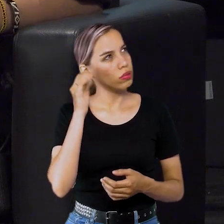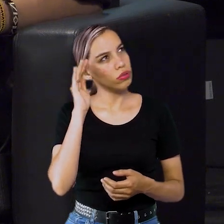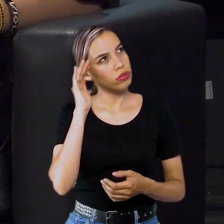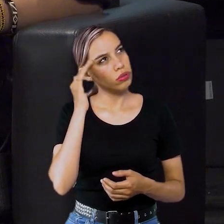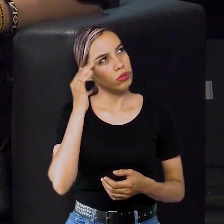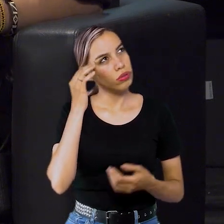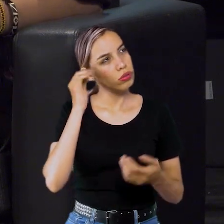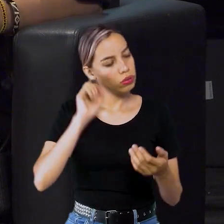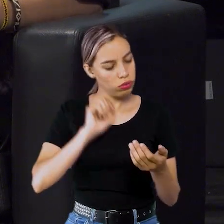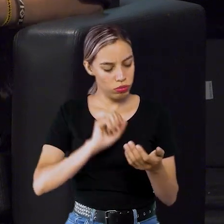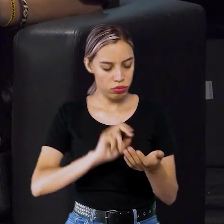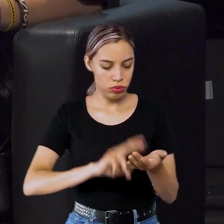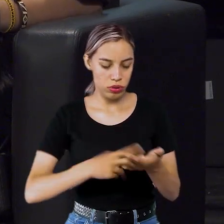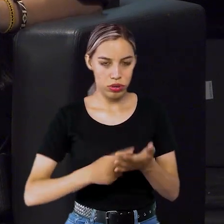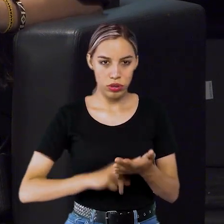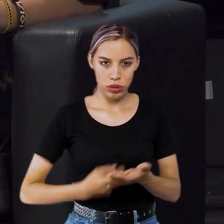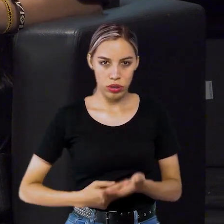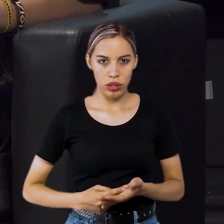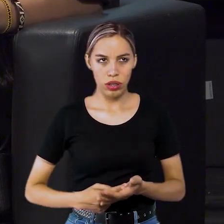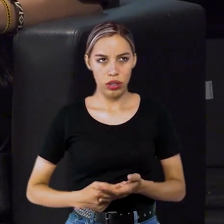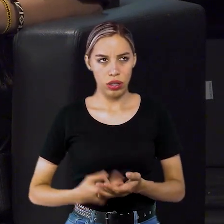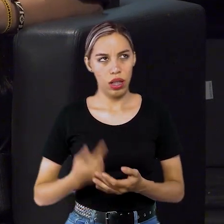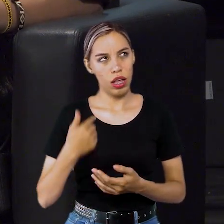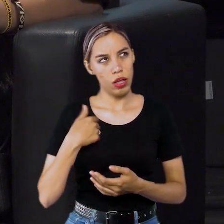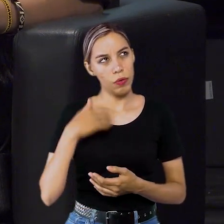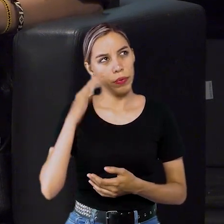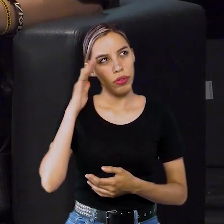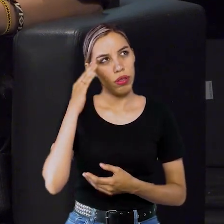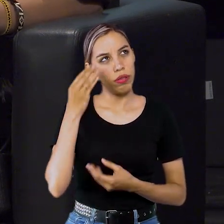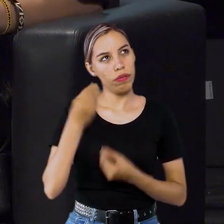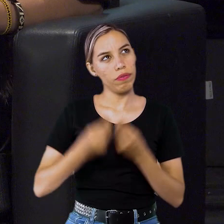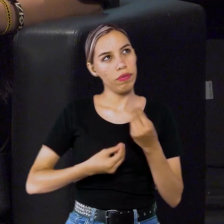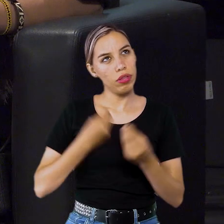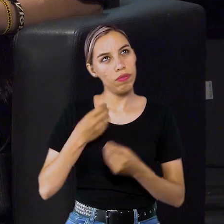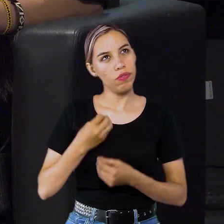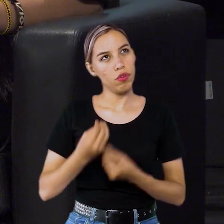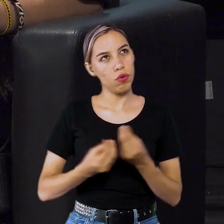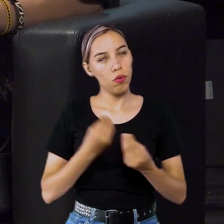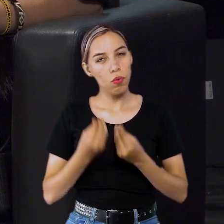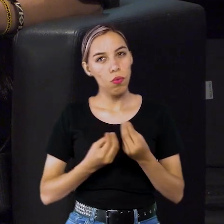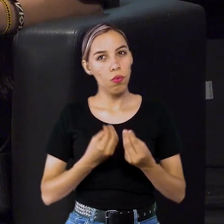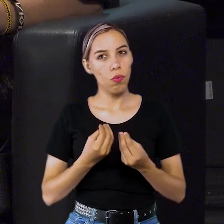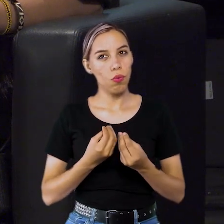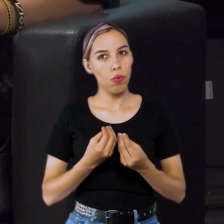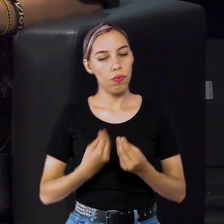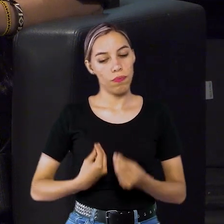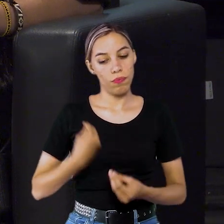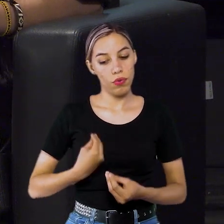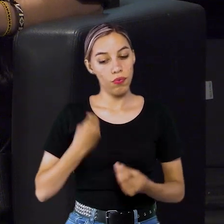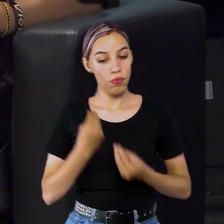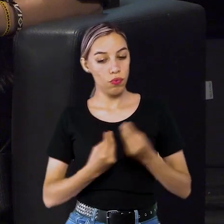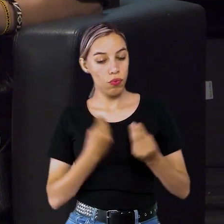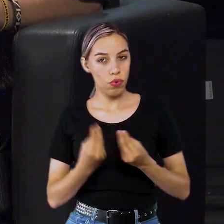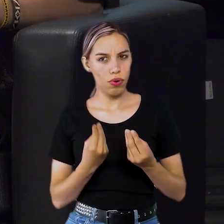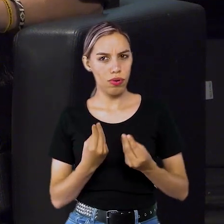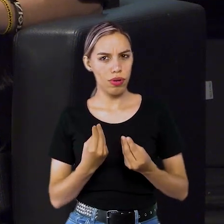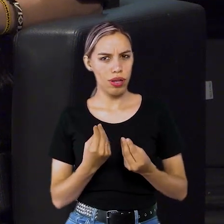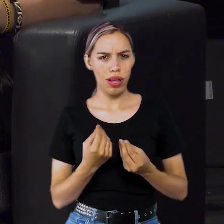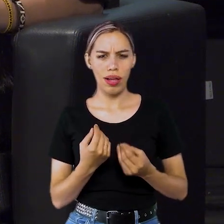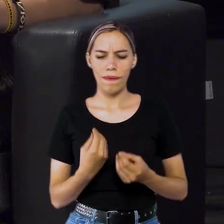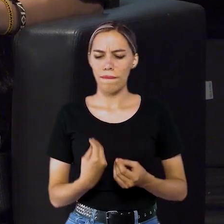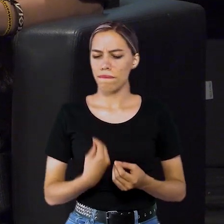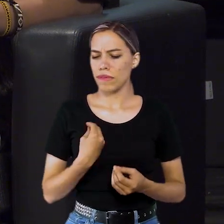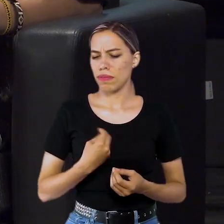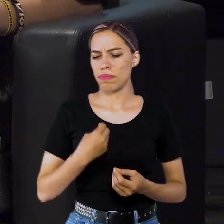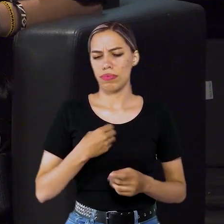da vivência dele e daquilo que ele já construiu do mundo não indígena. O que a gente está falando são de